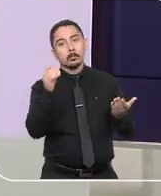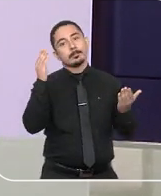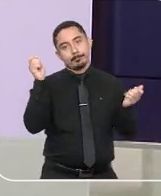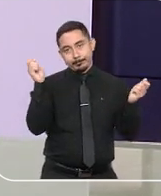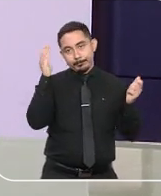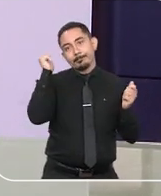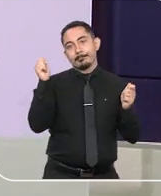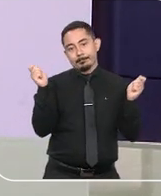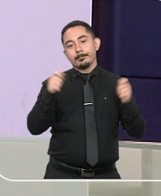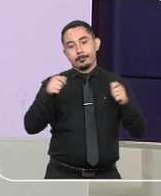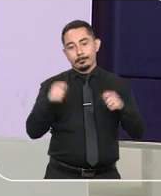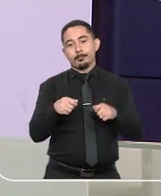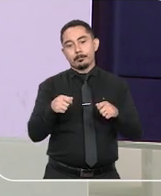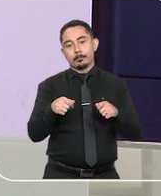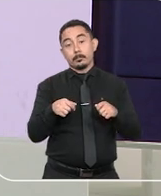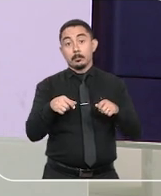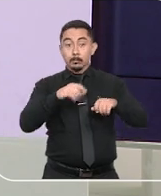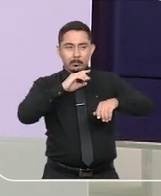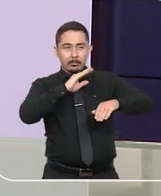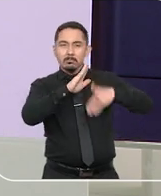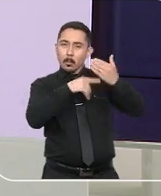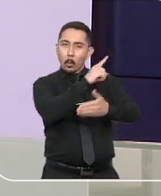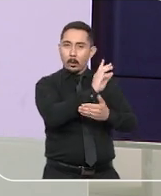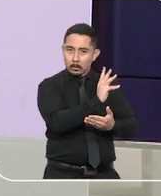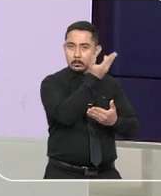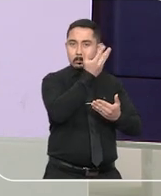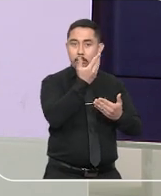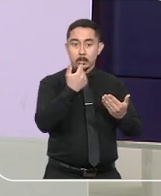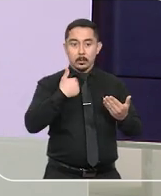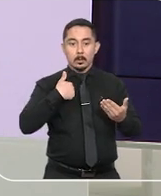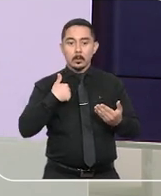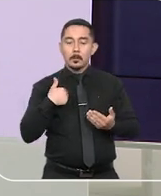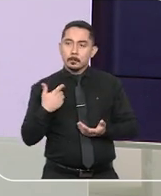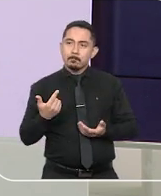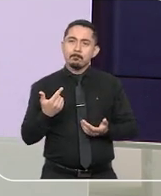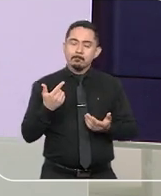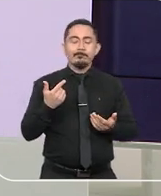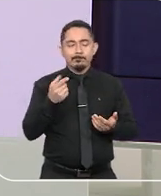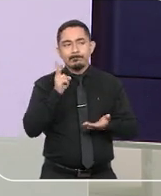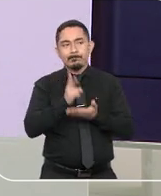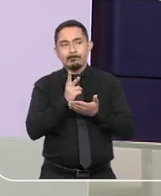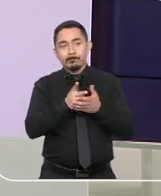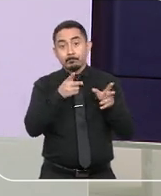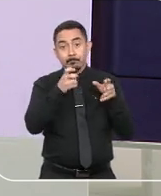dentro da plataforma. E uma das coisas, depois desse acontecimento, do fato da capa do